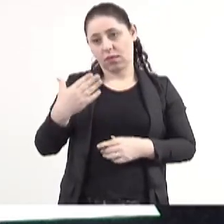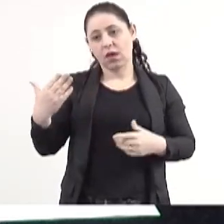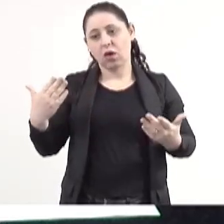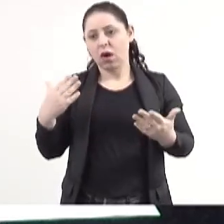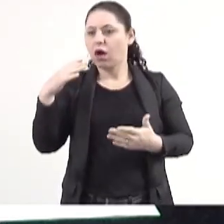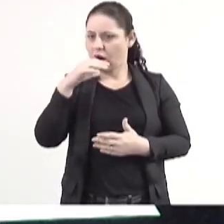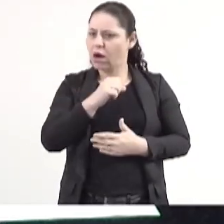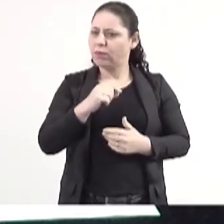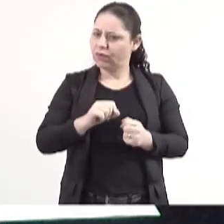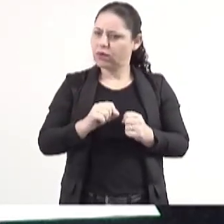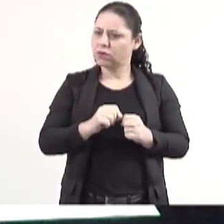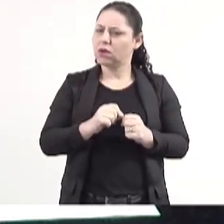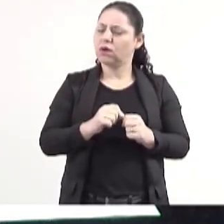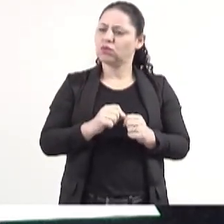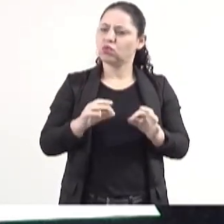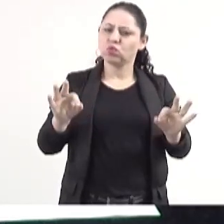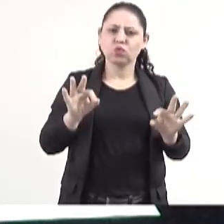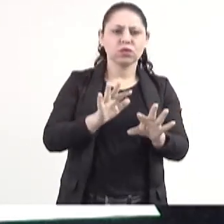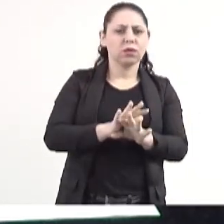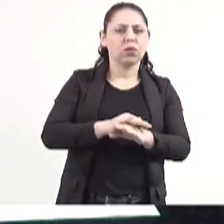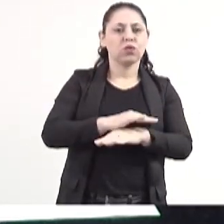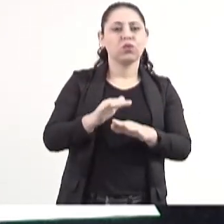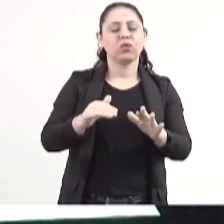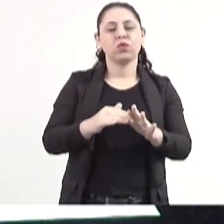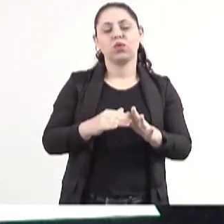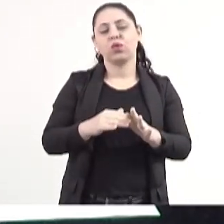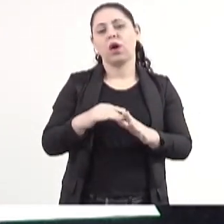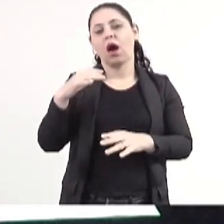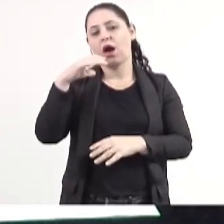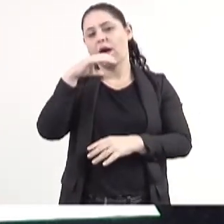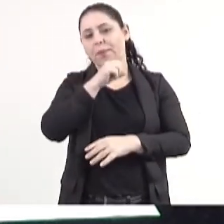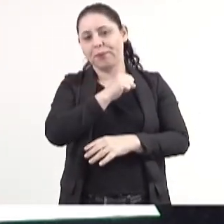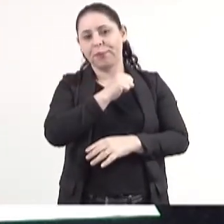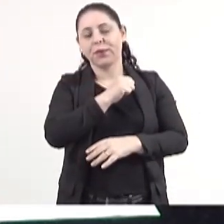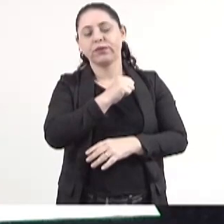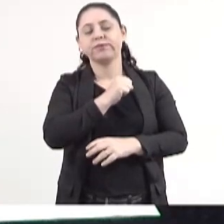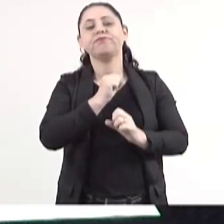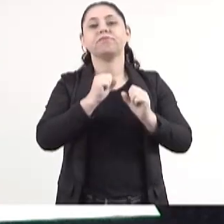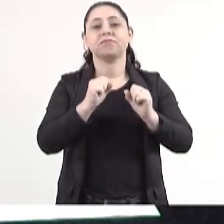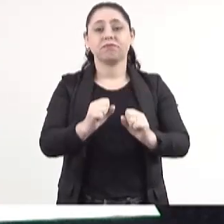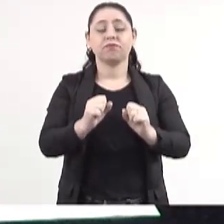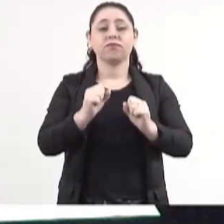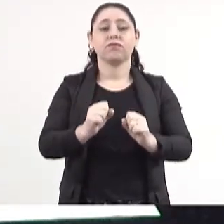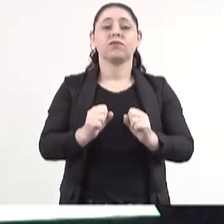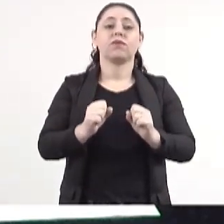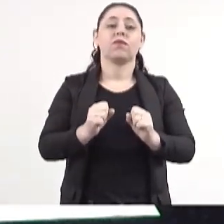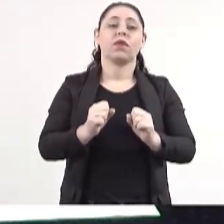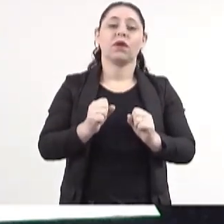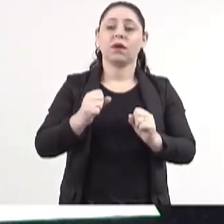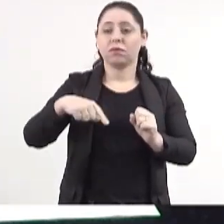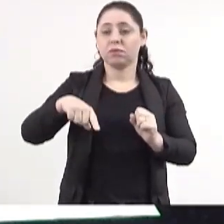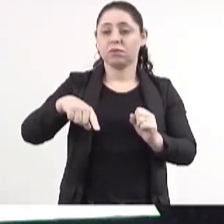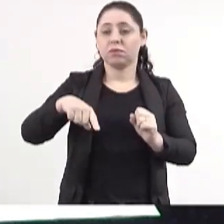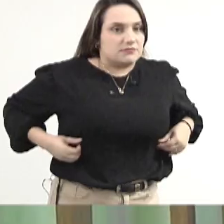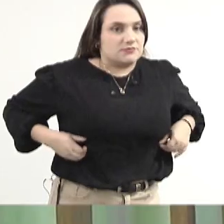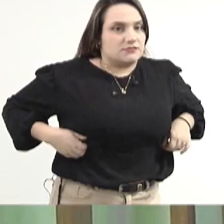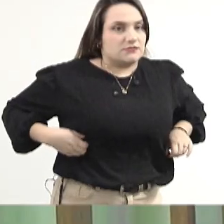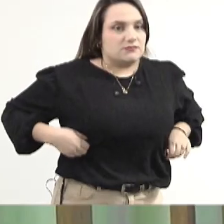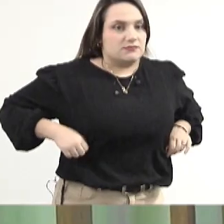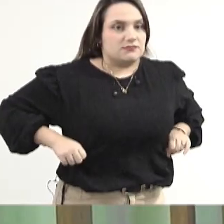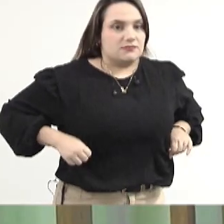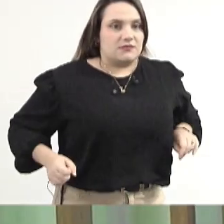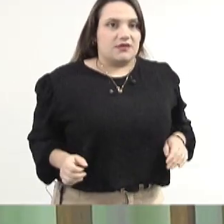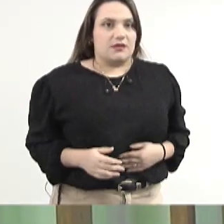solicitam providência para que a situação possa ter celeridade e possibilite o pronto atendimento do pedido.